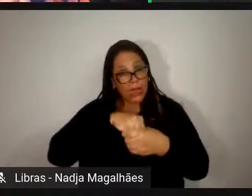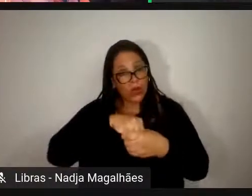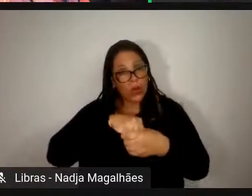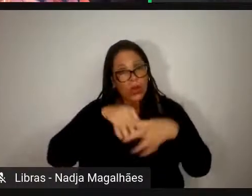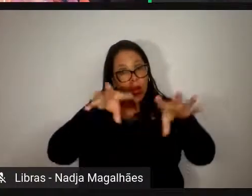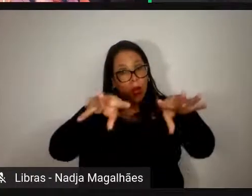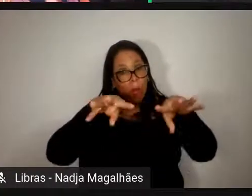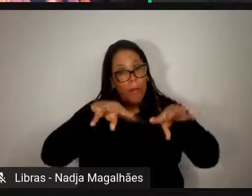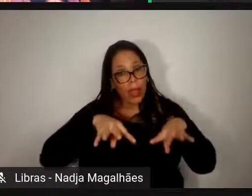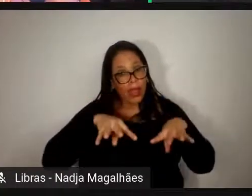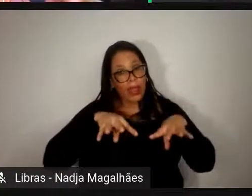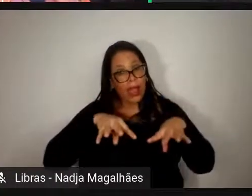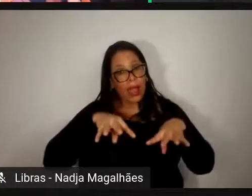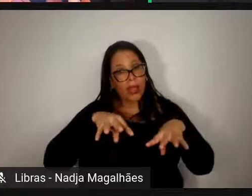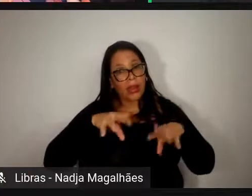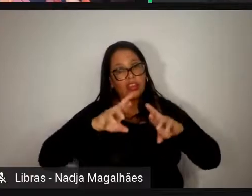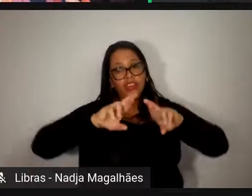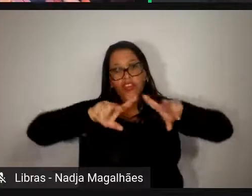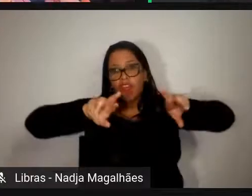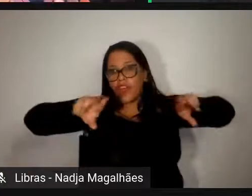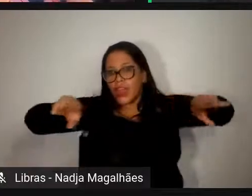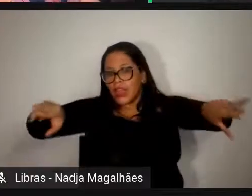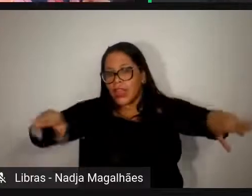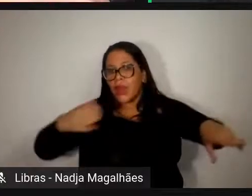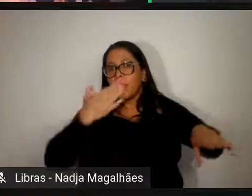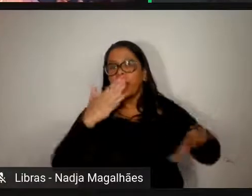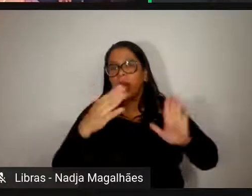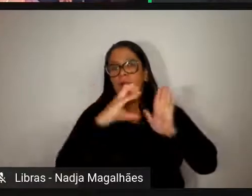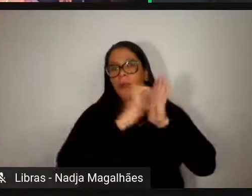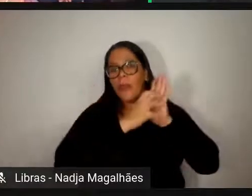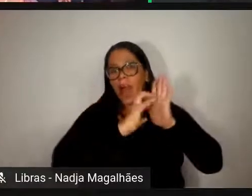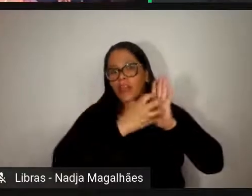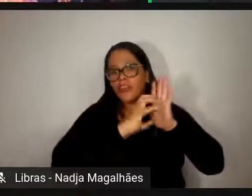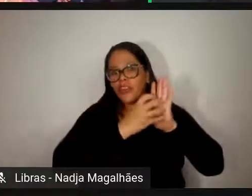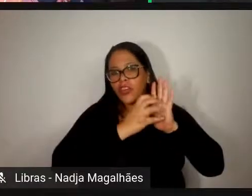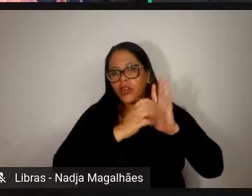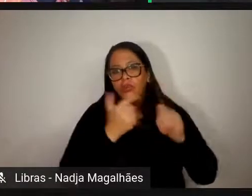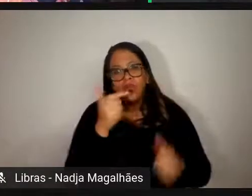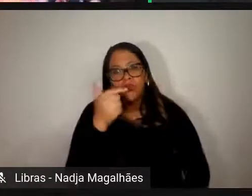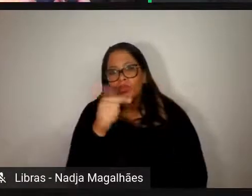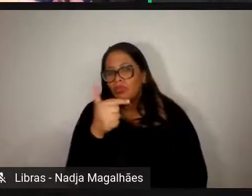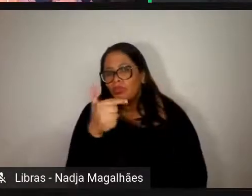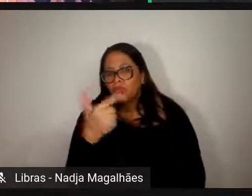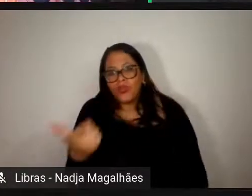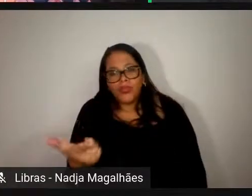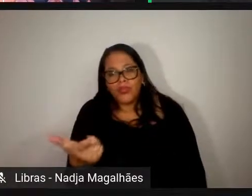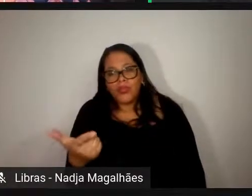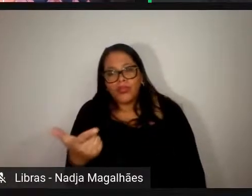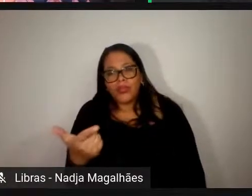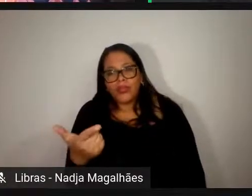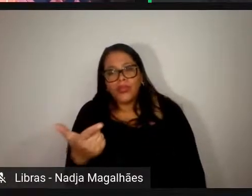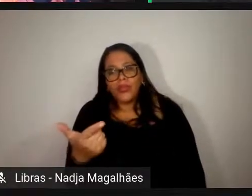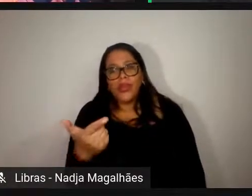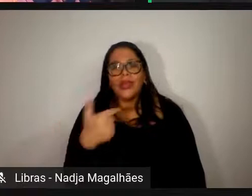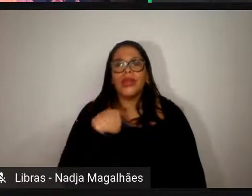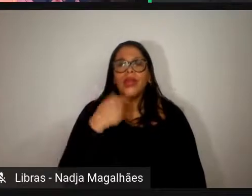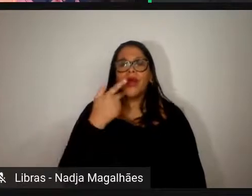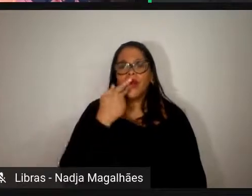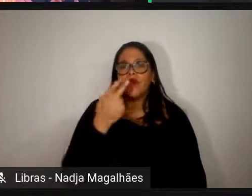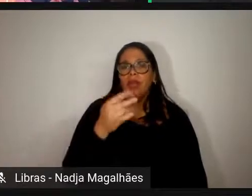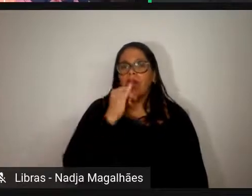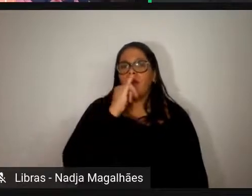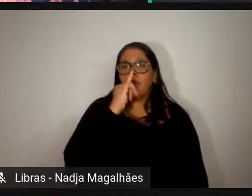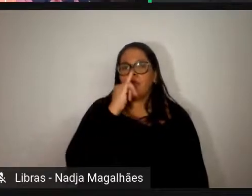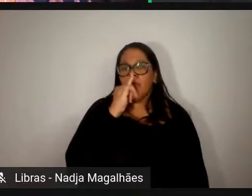você não tem a diversidade partidária que você tem nos outros parlamentos. né? E mesmo onde tem, que é no caso